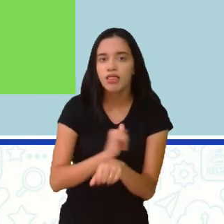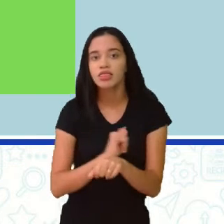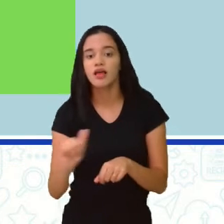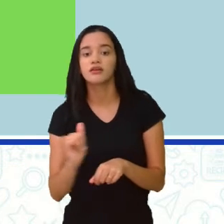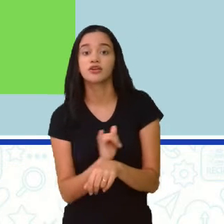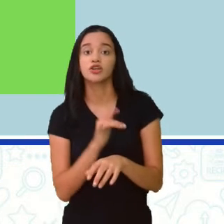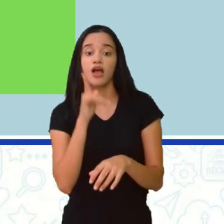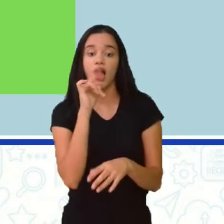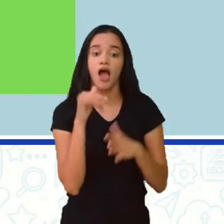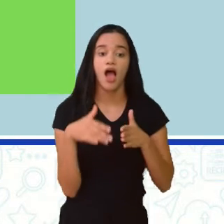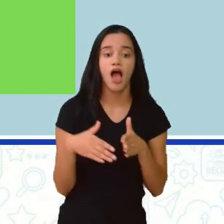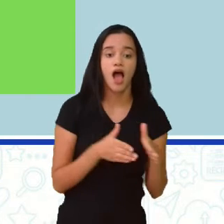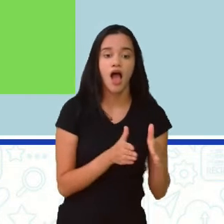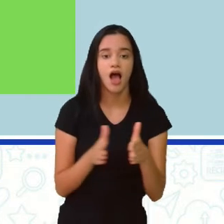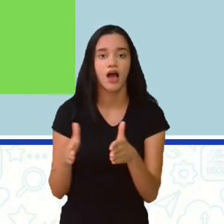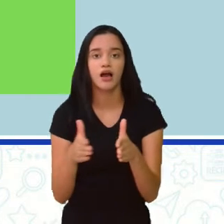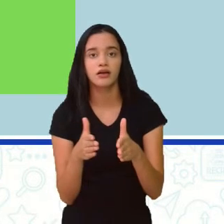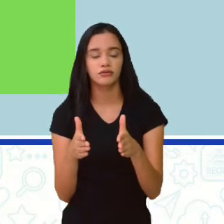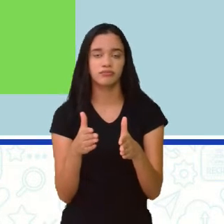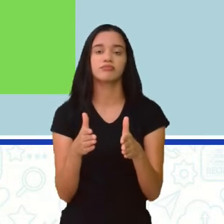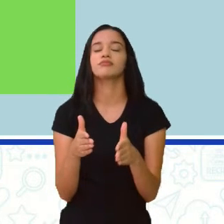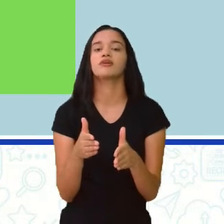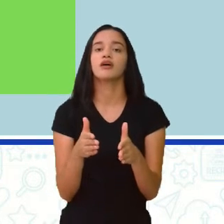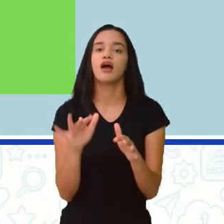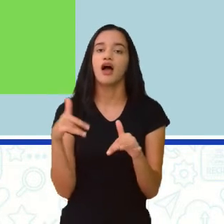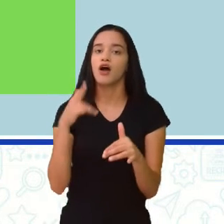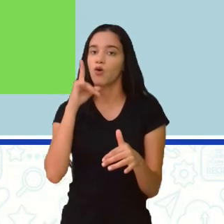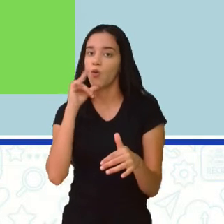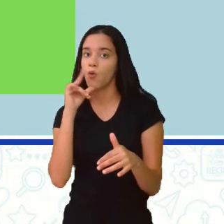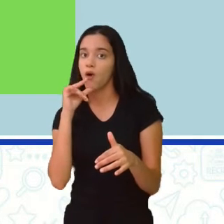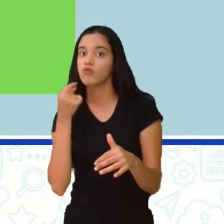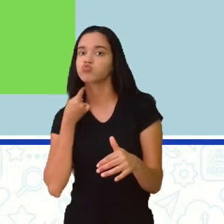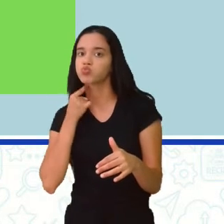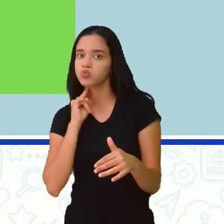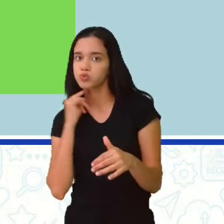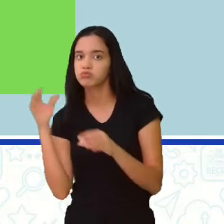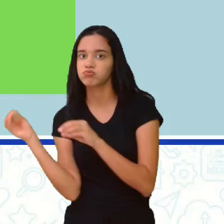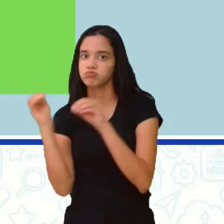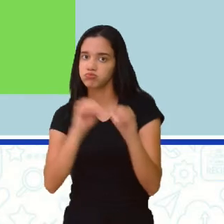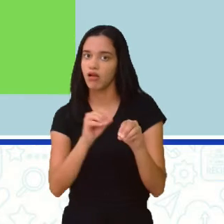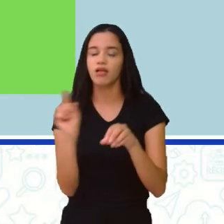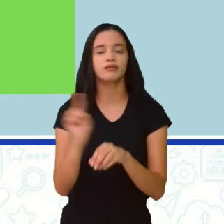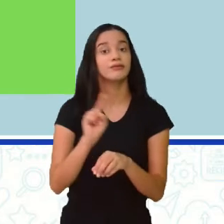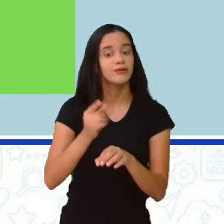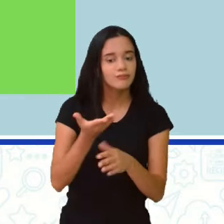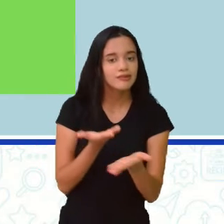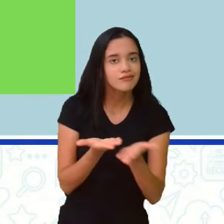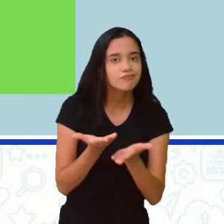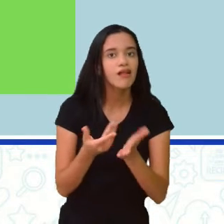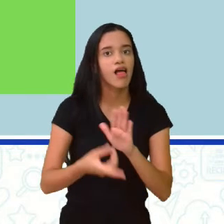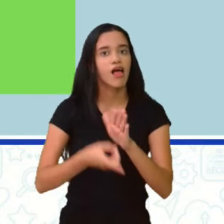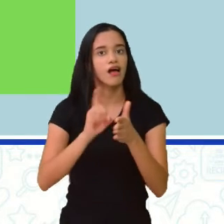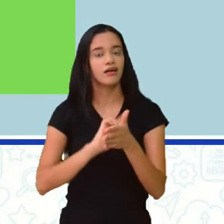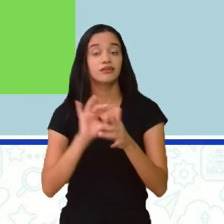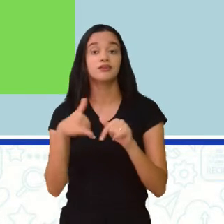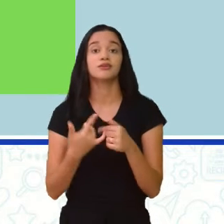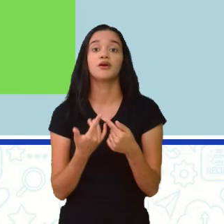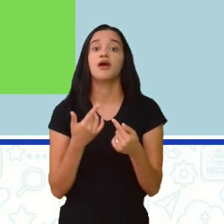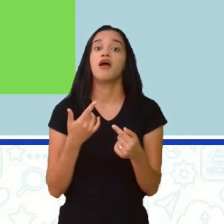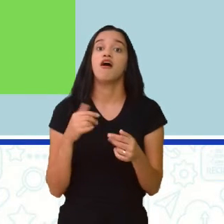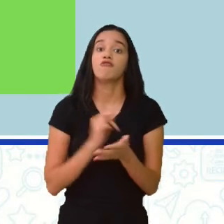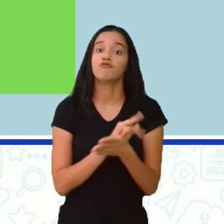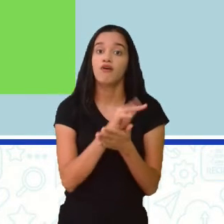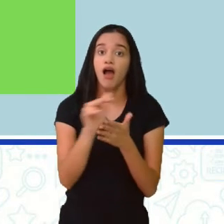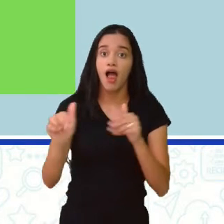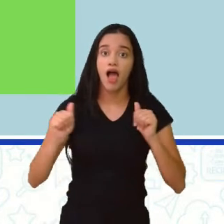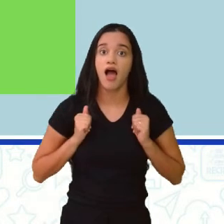água, se ela for jogada no rio, ela seja jogada tratada, tá certo? Então, observem aí que são várias ações que